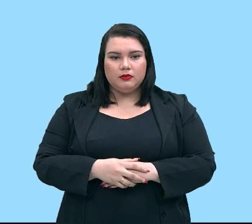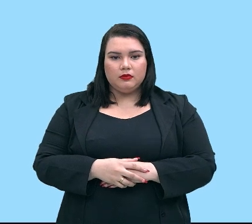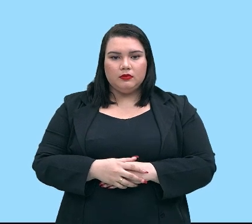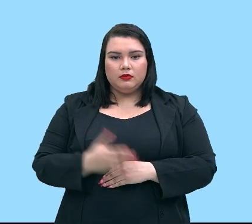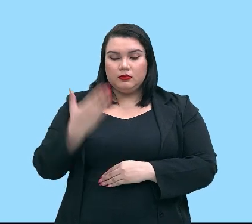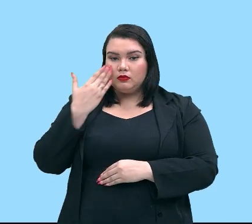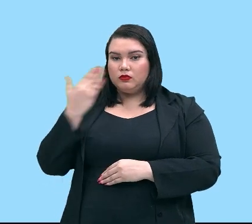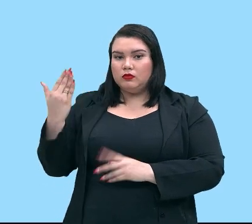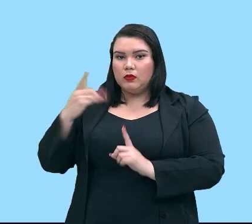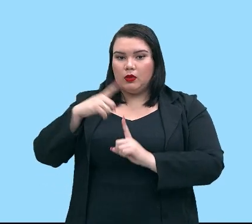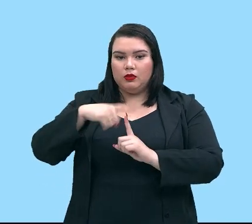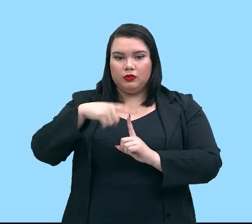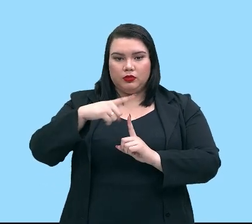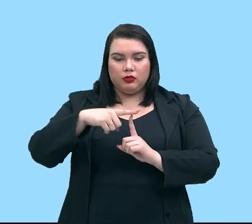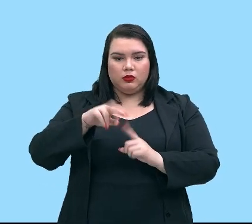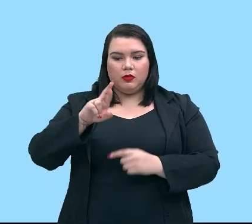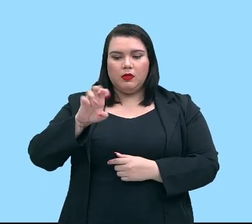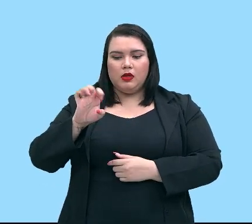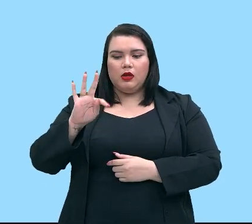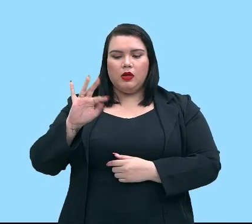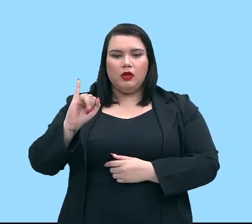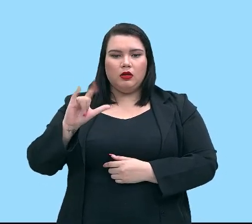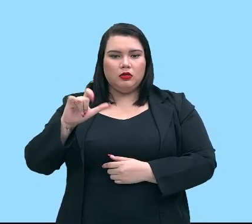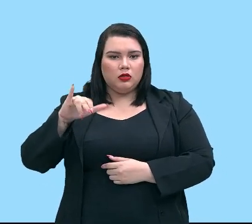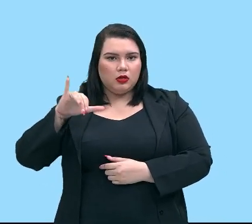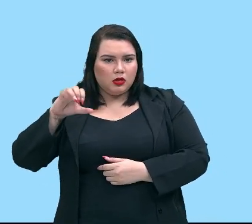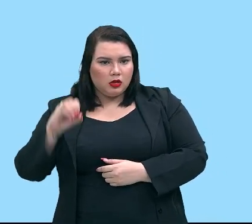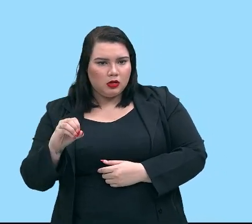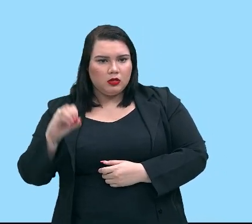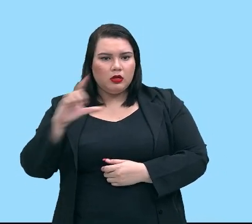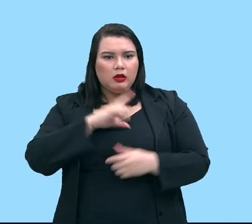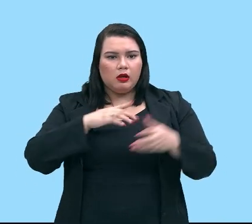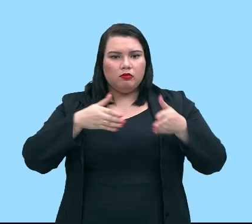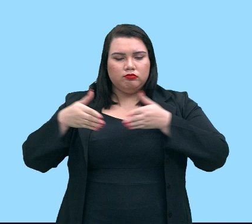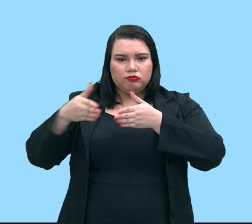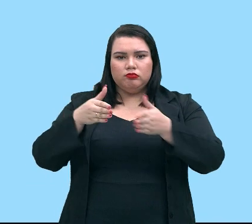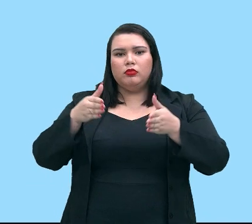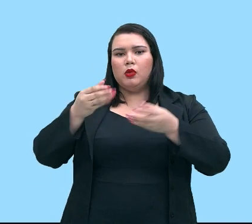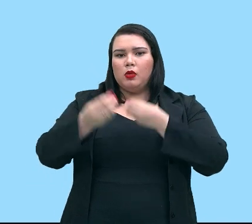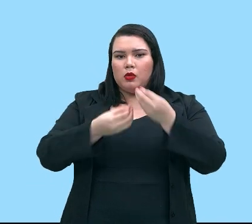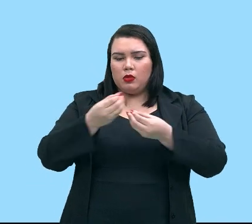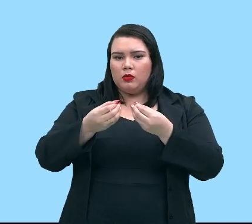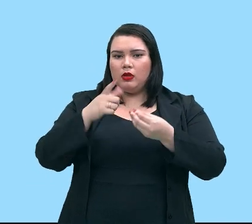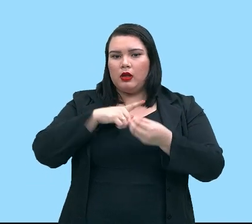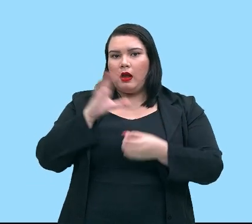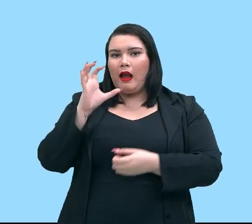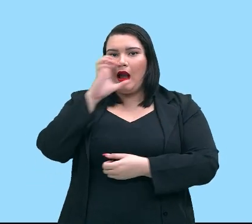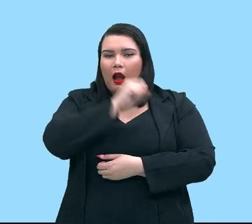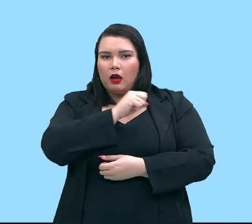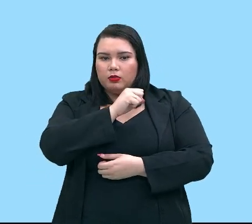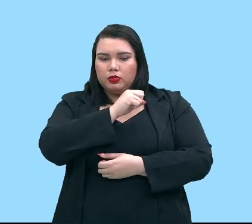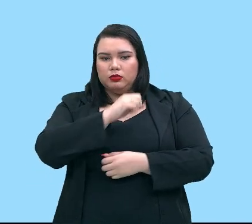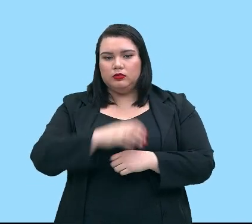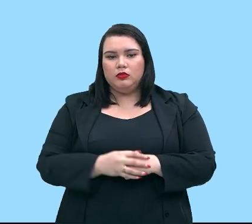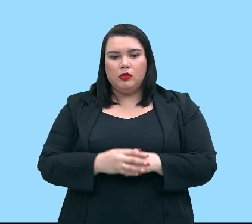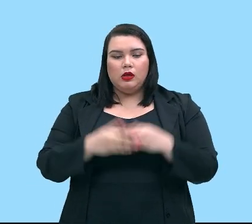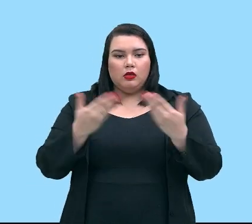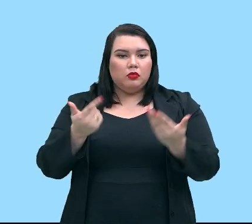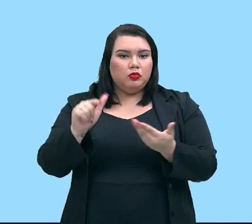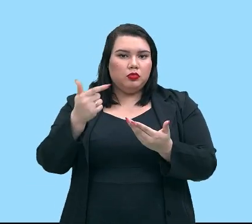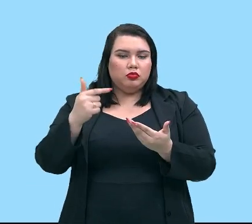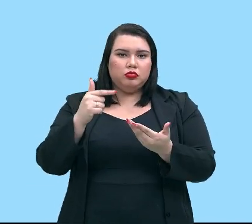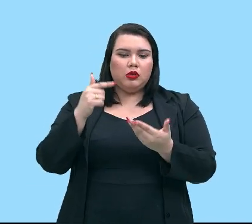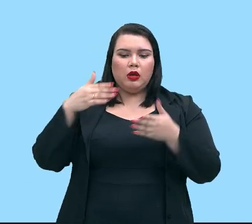Canal retilíneo, comum onde se tem desníveis acentuados e escoam com maior velocidade. Não apresentam